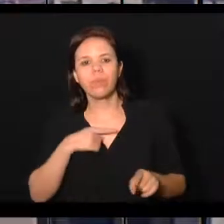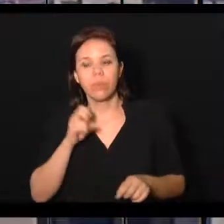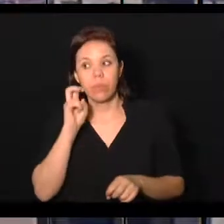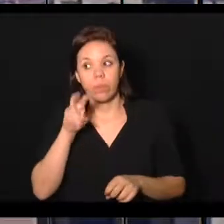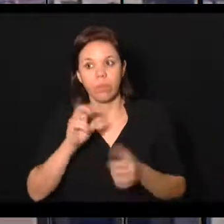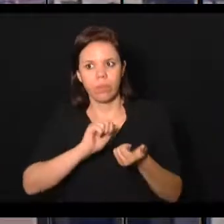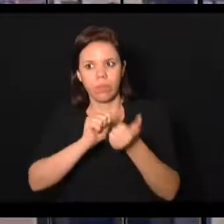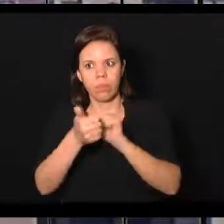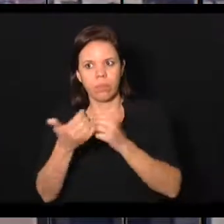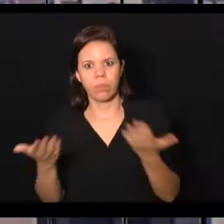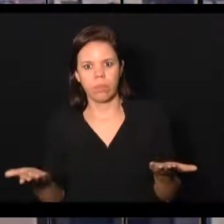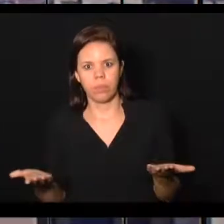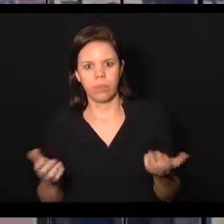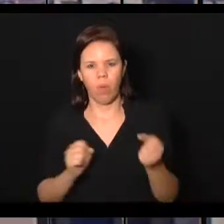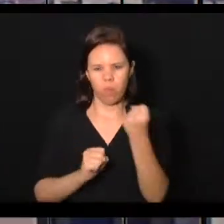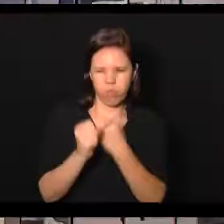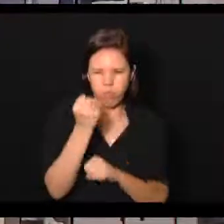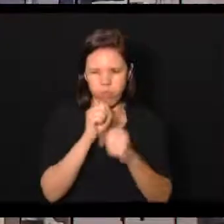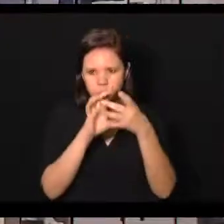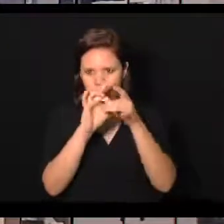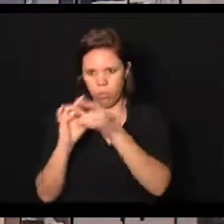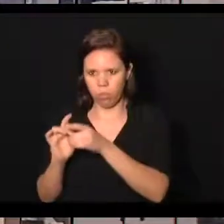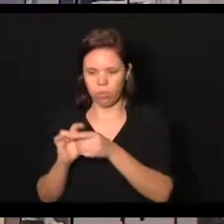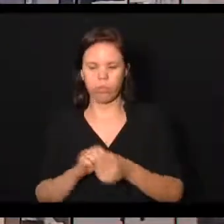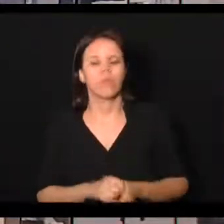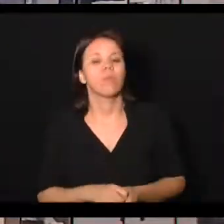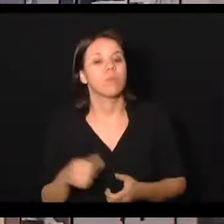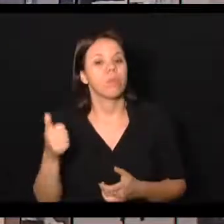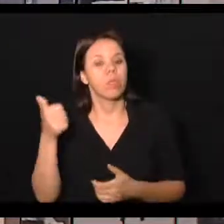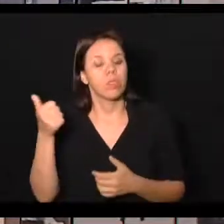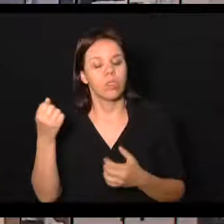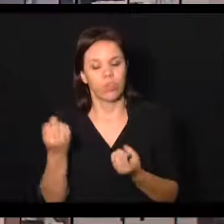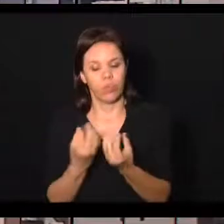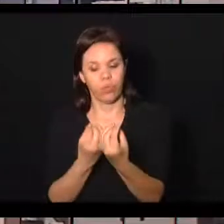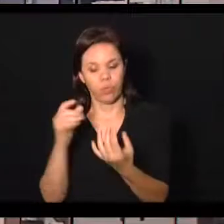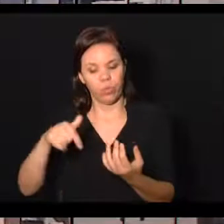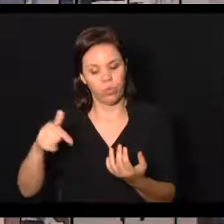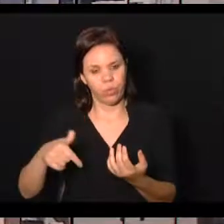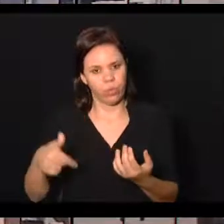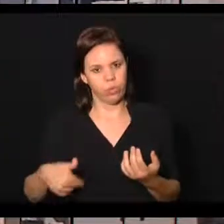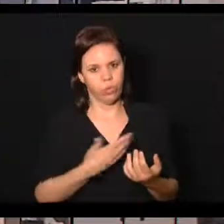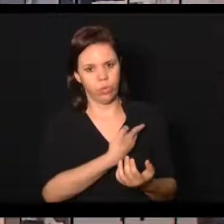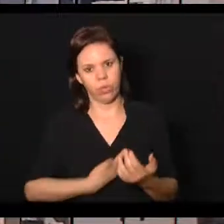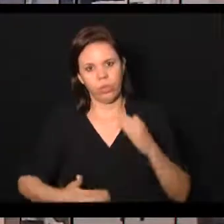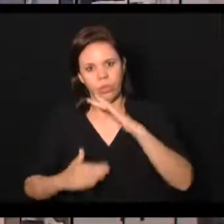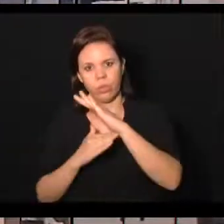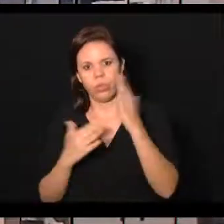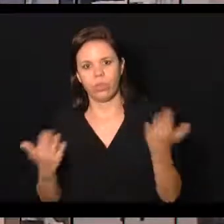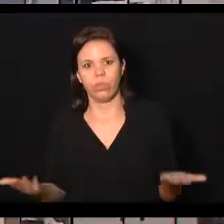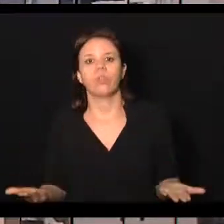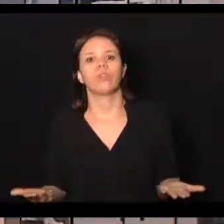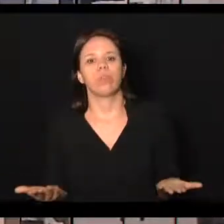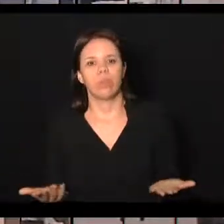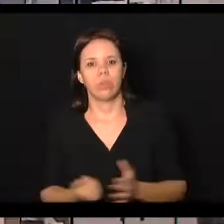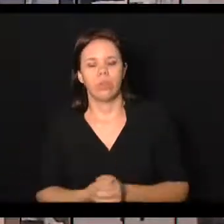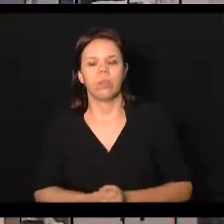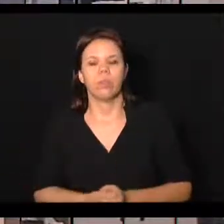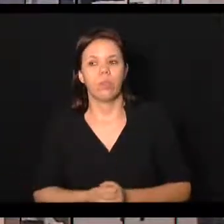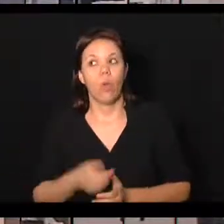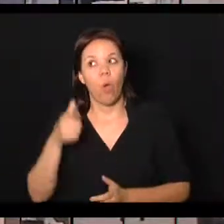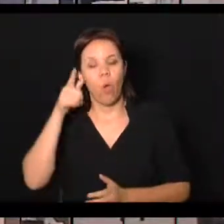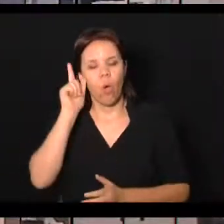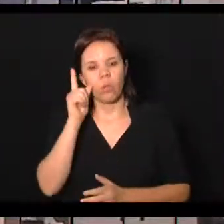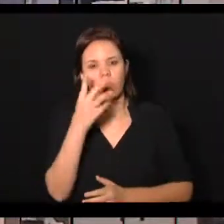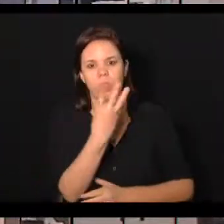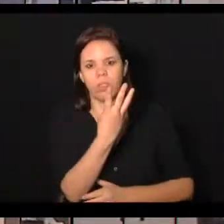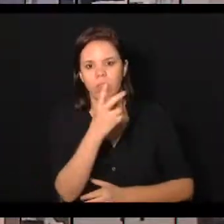Esporte Aí com o boxe olímpico. Mas primeiro as informações do Legislativo, porque ontem foi dia da 45ª